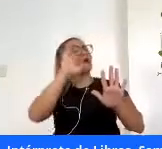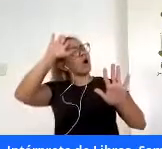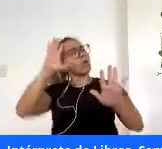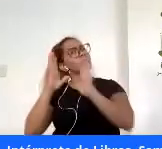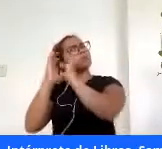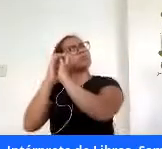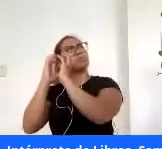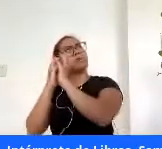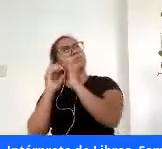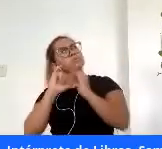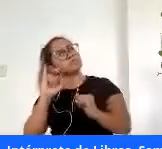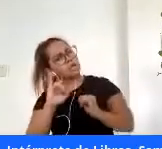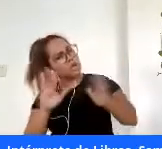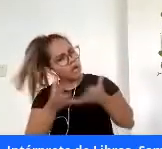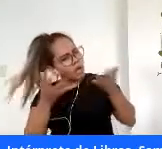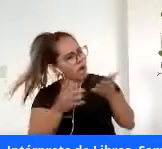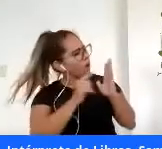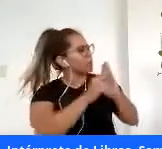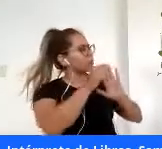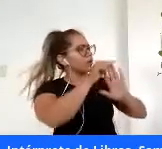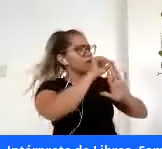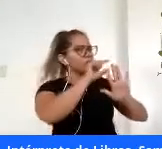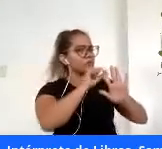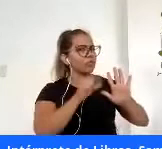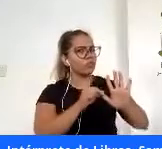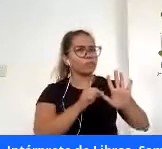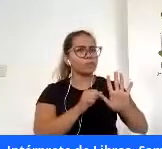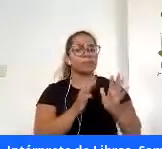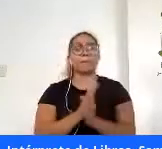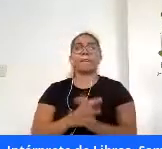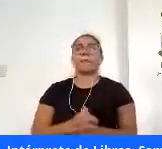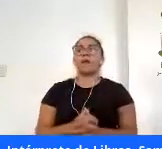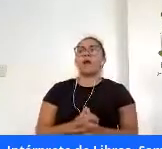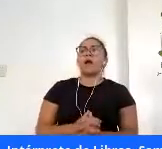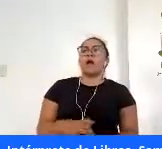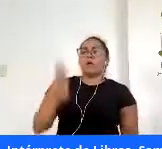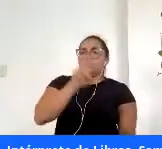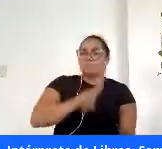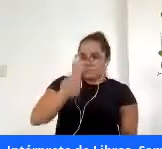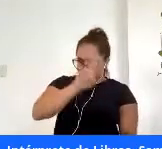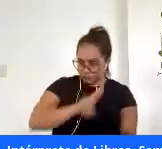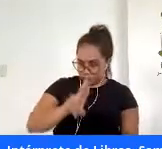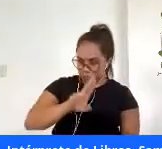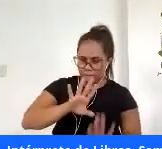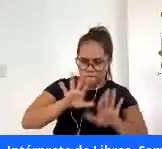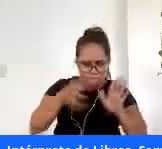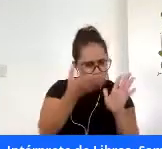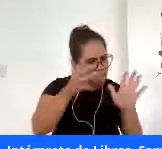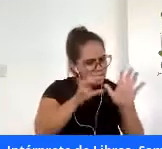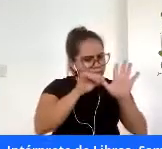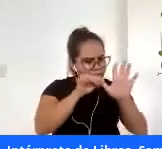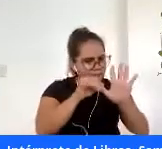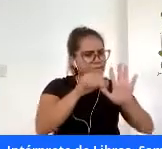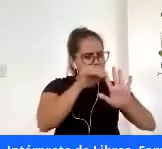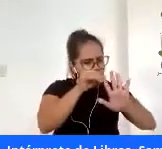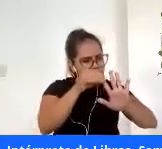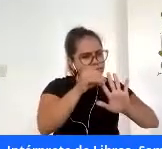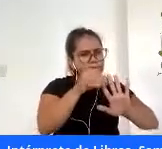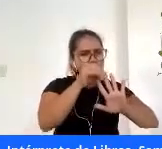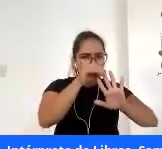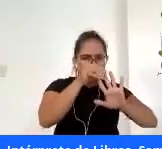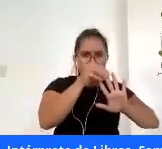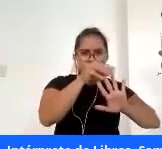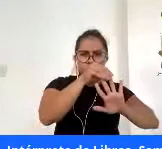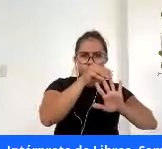desses estímulos, por exemplo. Então, utilizando um disco de estímulo, né, estimulando muito o dígito 2 e o dígito